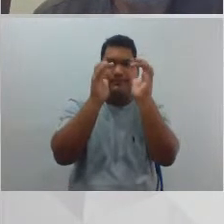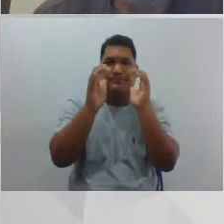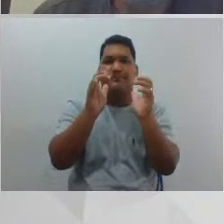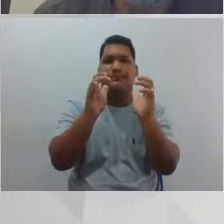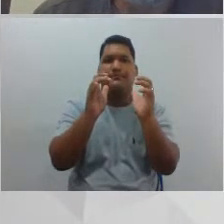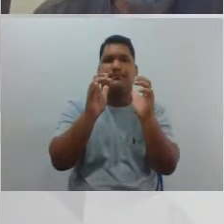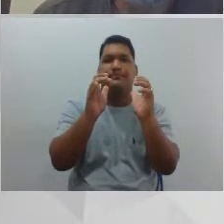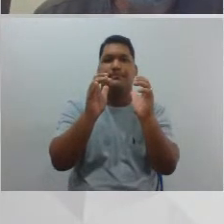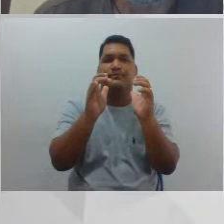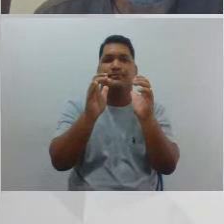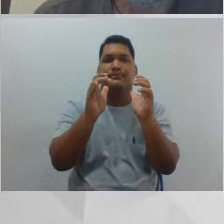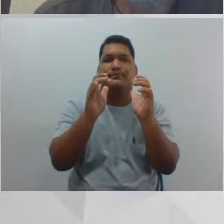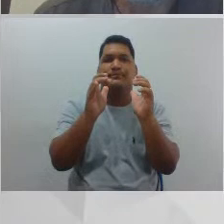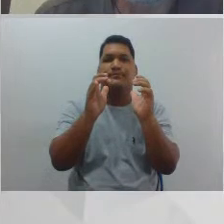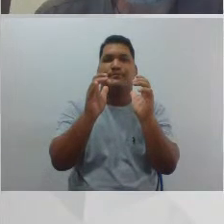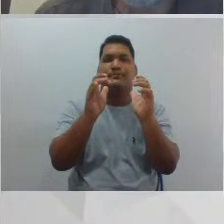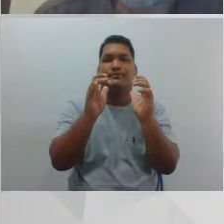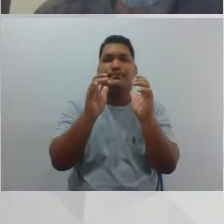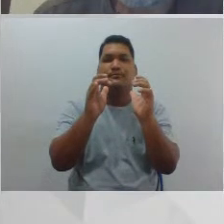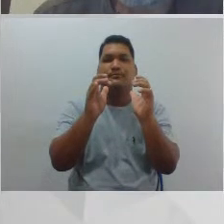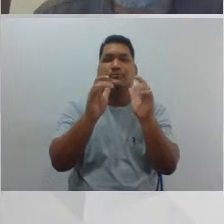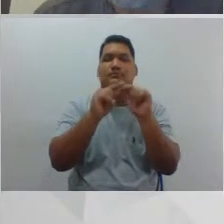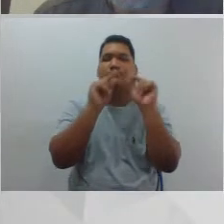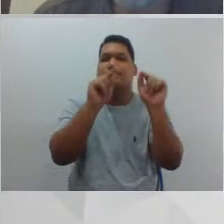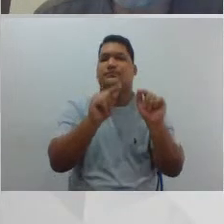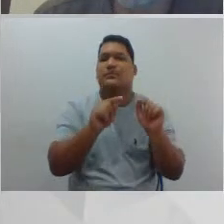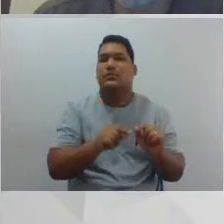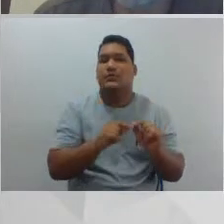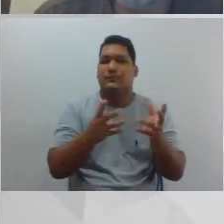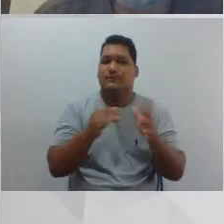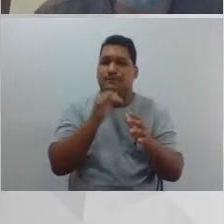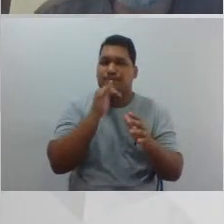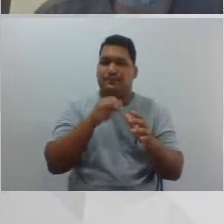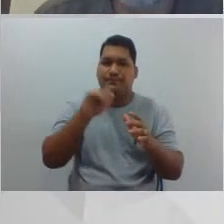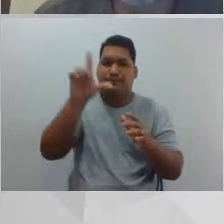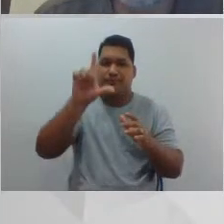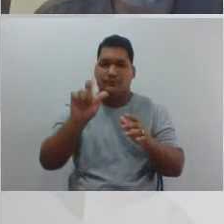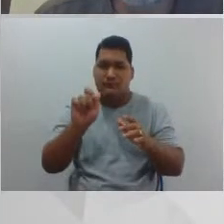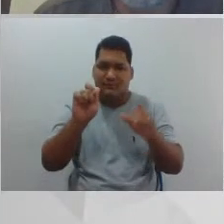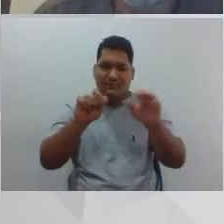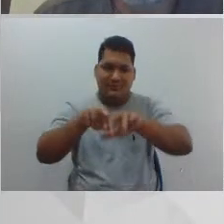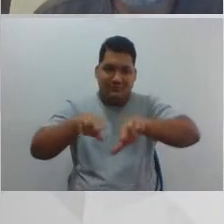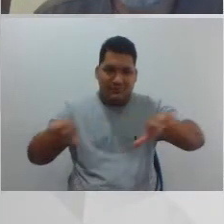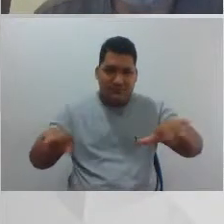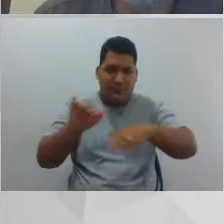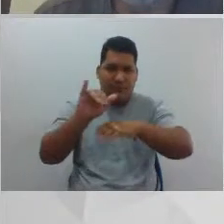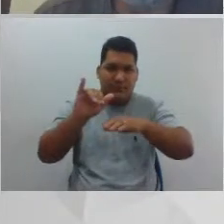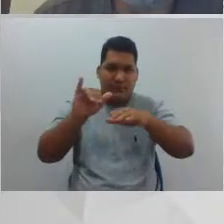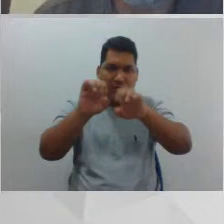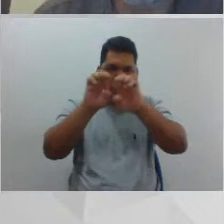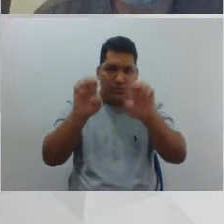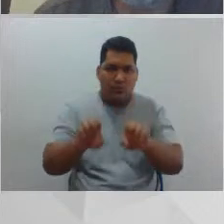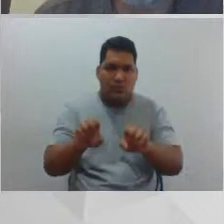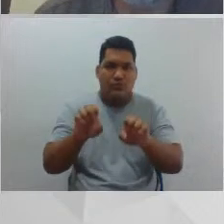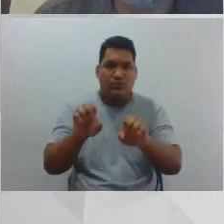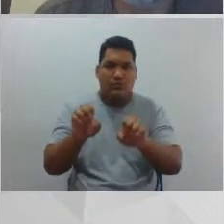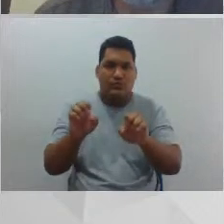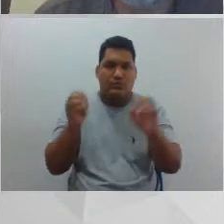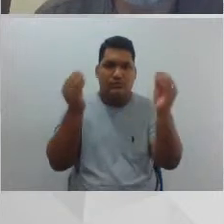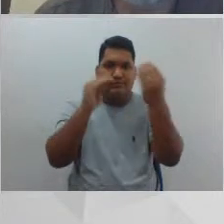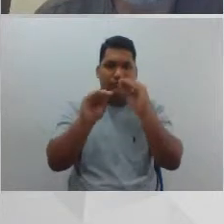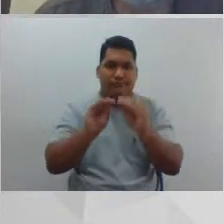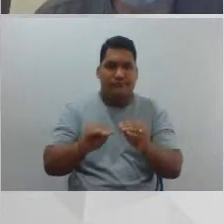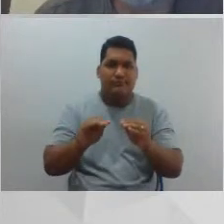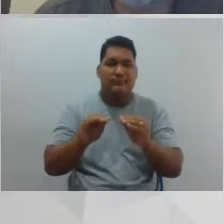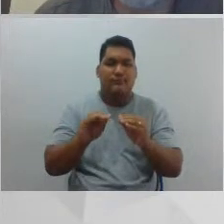sociais? Tá? Então, são algoritmos ou estruturas computacionais inspiradas no cérebro, que até